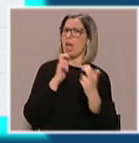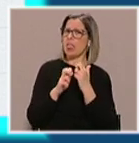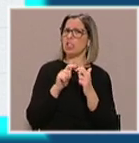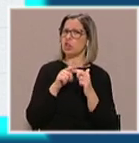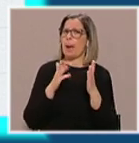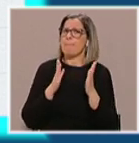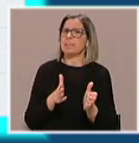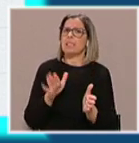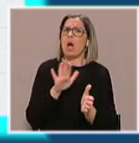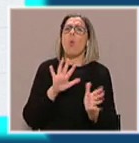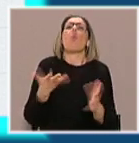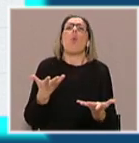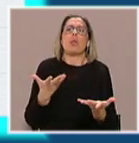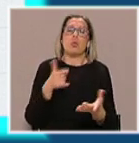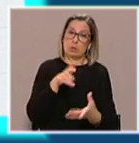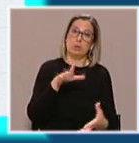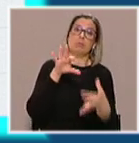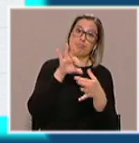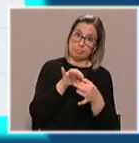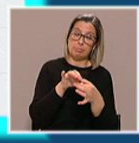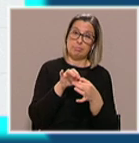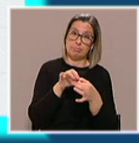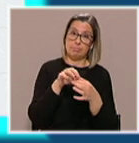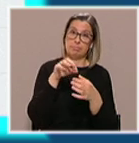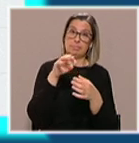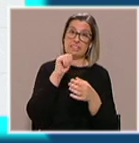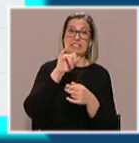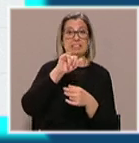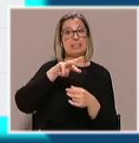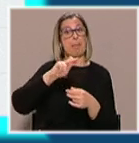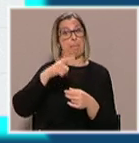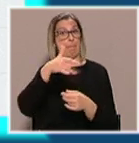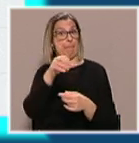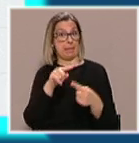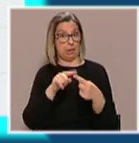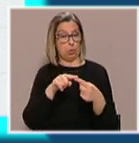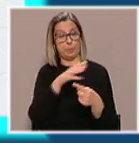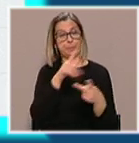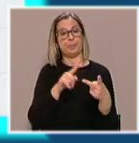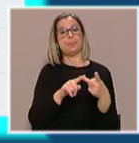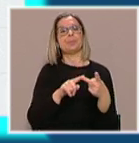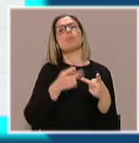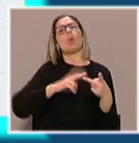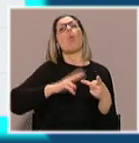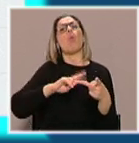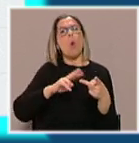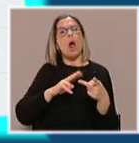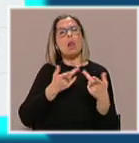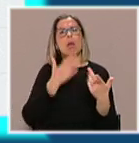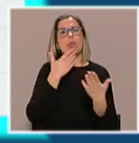atuar? No sistema simpático. Qual dos sistemas estimula a produção de